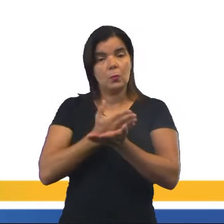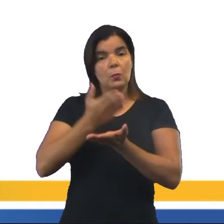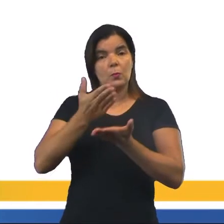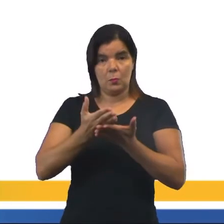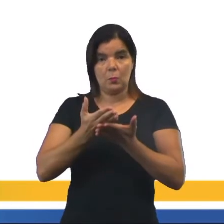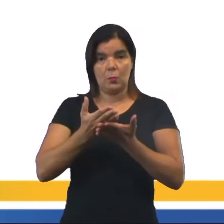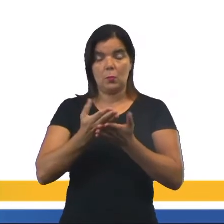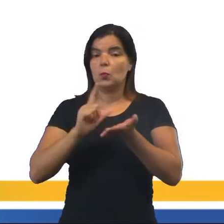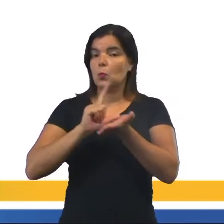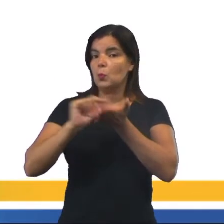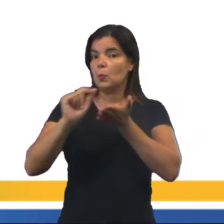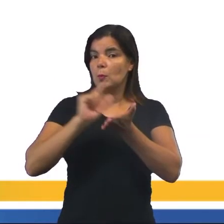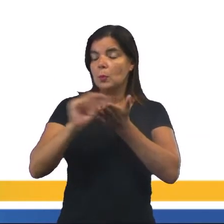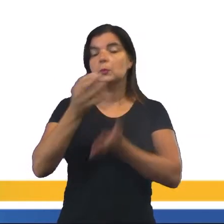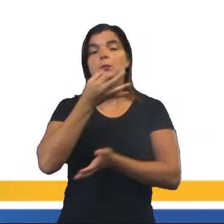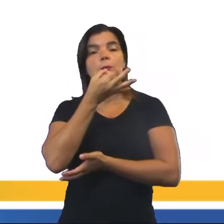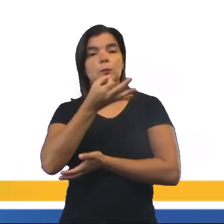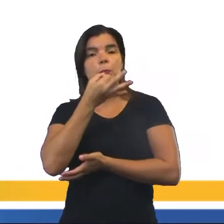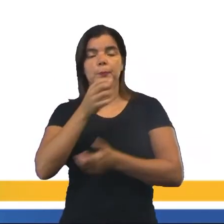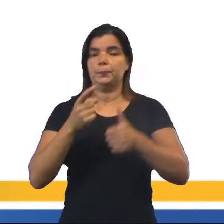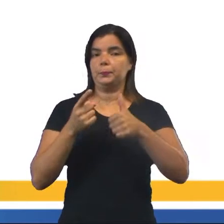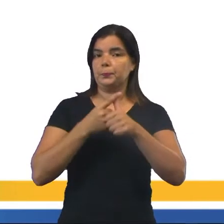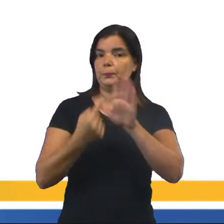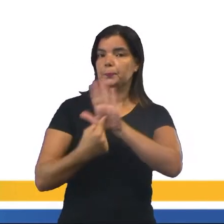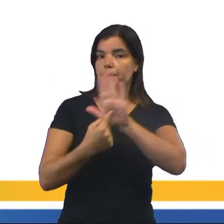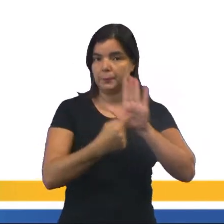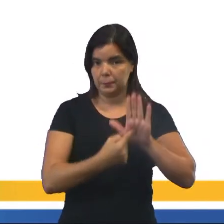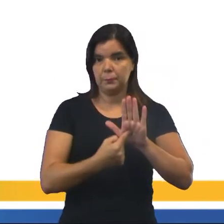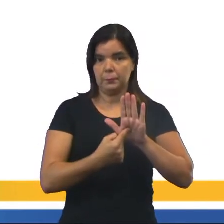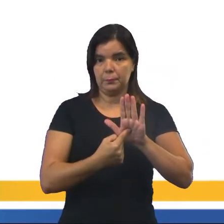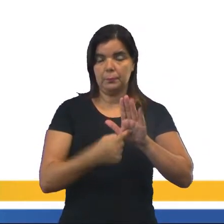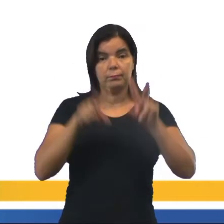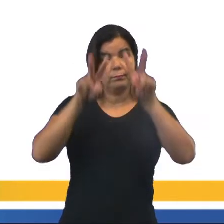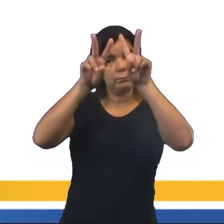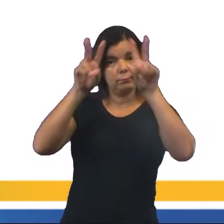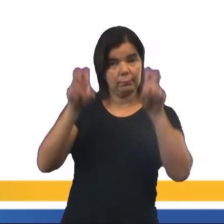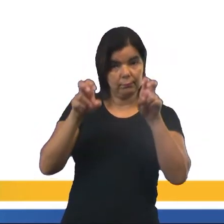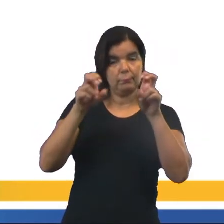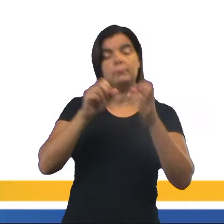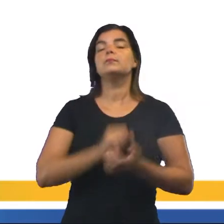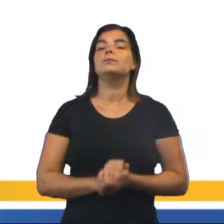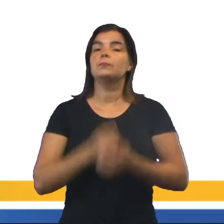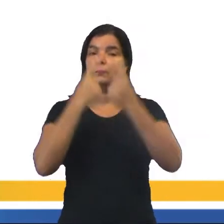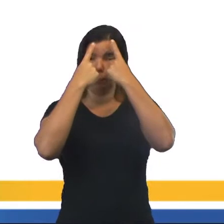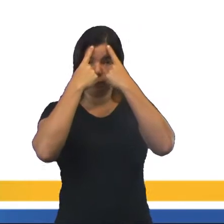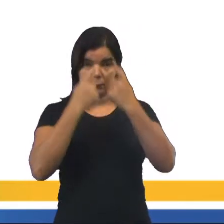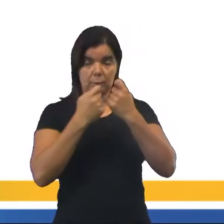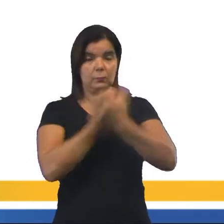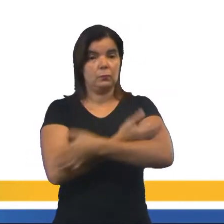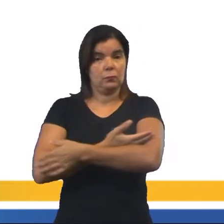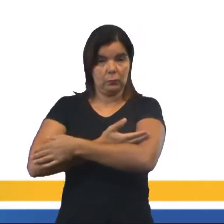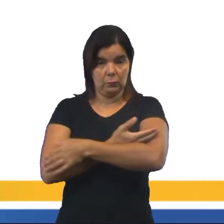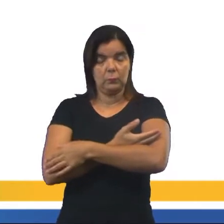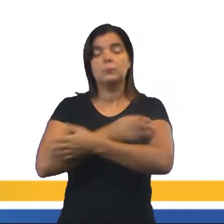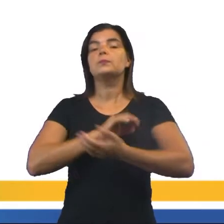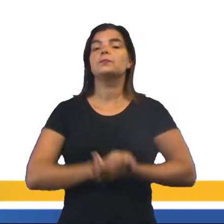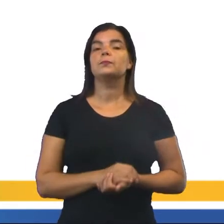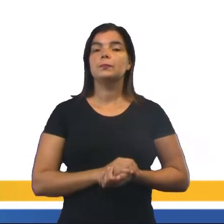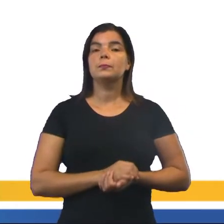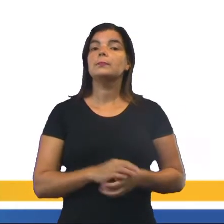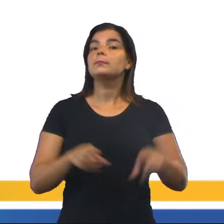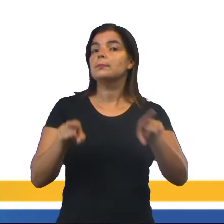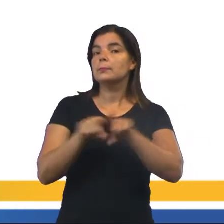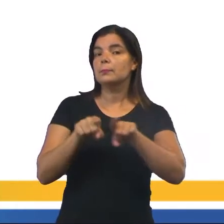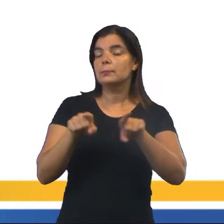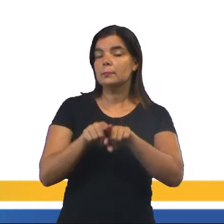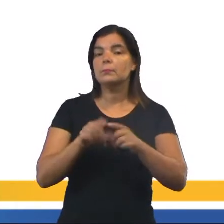introdução de um artigo de opinião. A apresentação do tema, que seria violência obstetricia, e